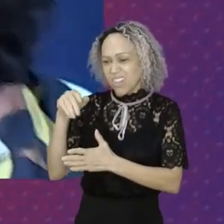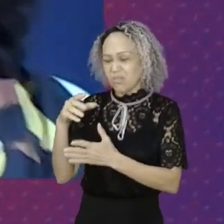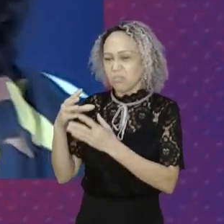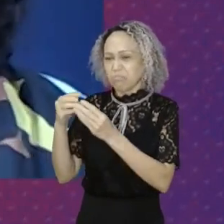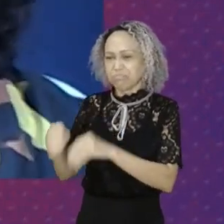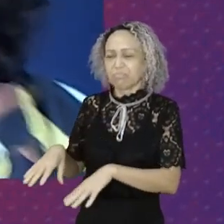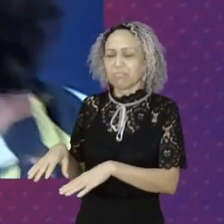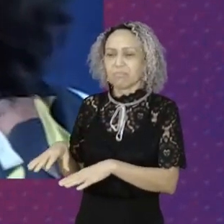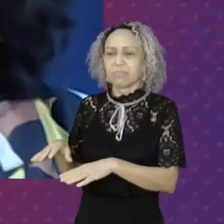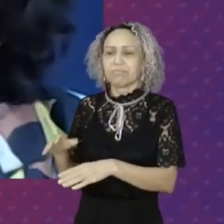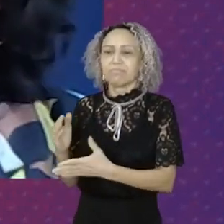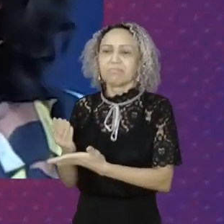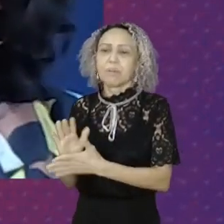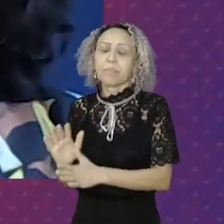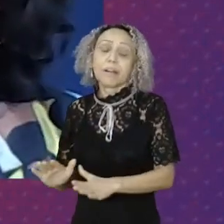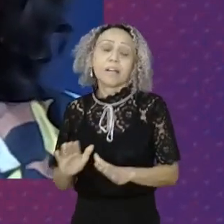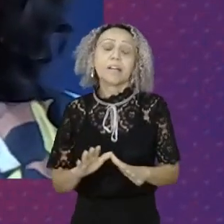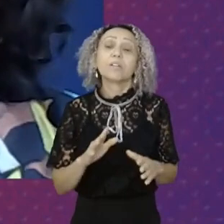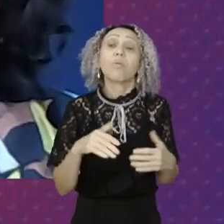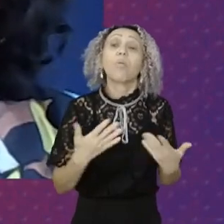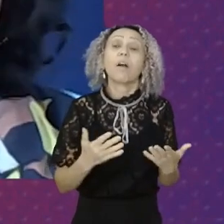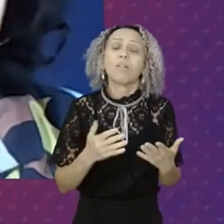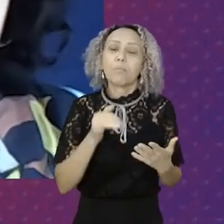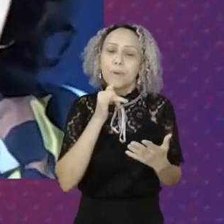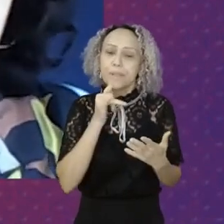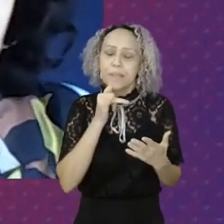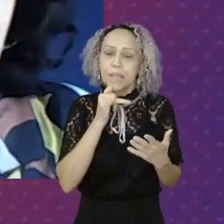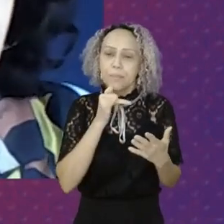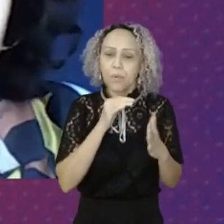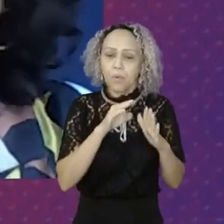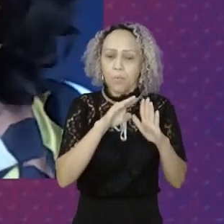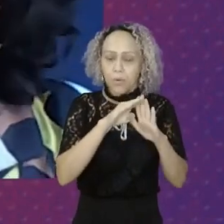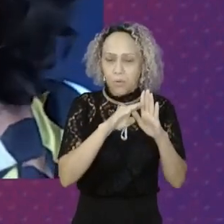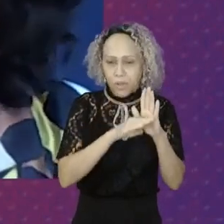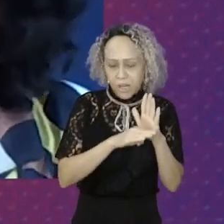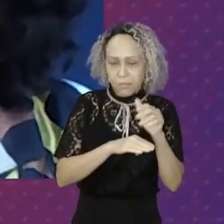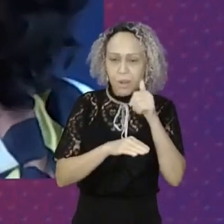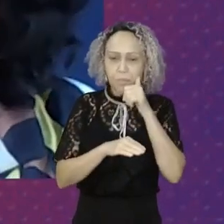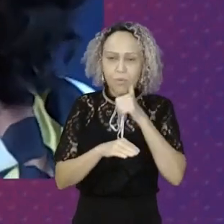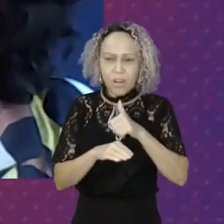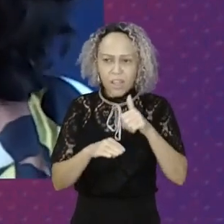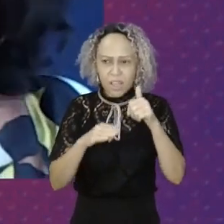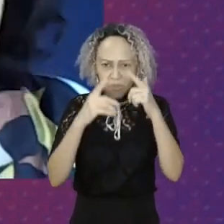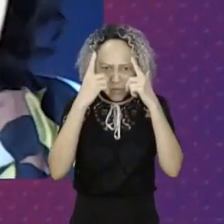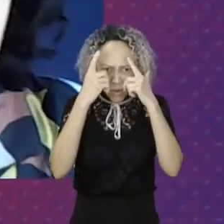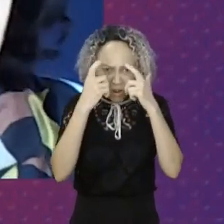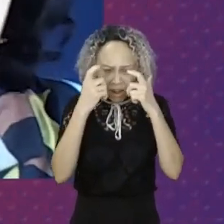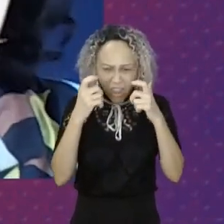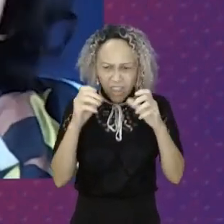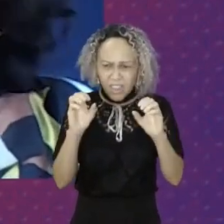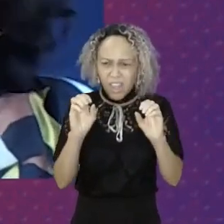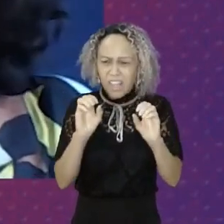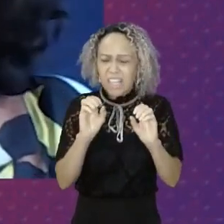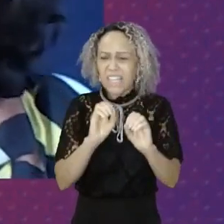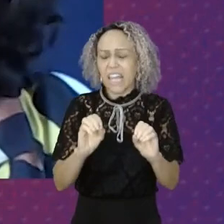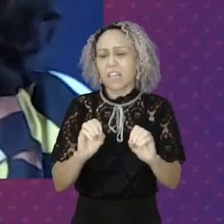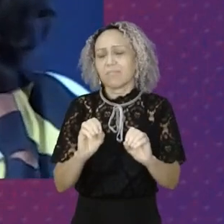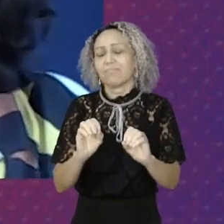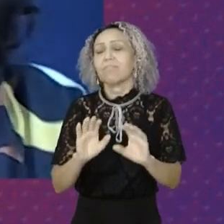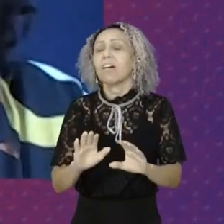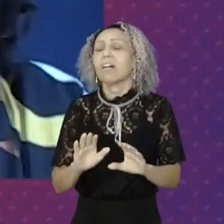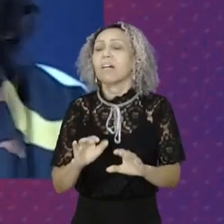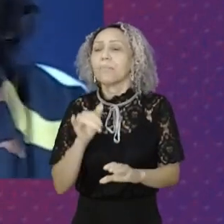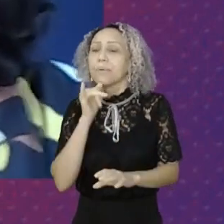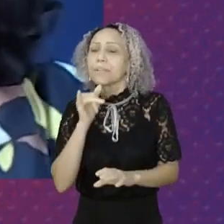Violência. E a proposta é que haja a construção de 40 casas da mulher brasileira, que foi um programa